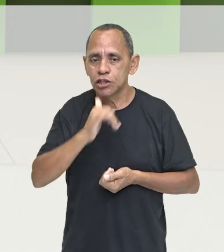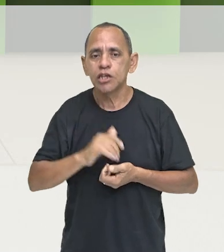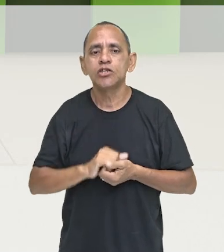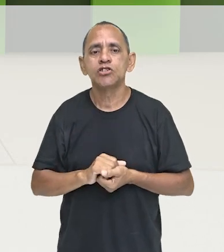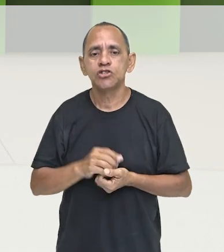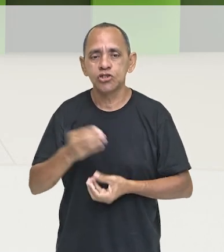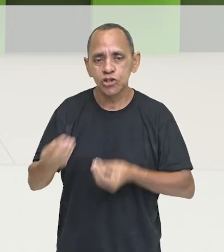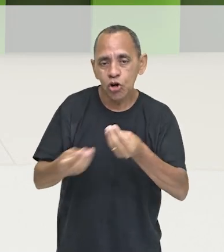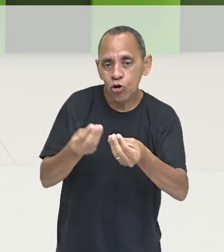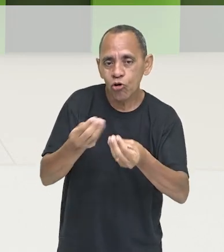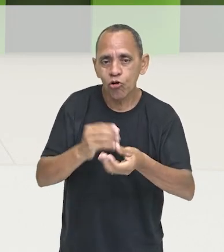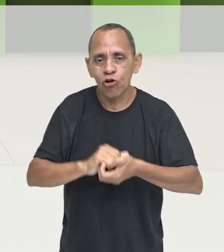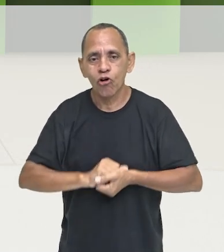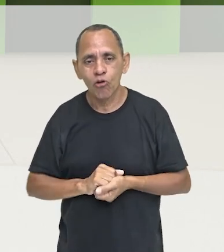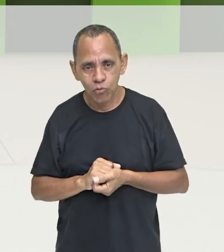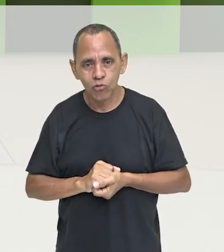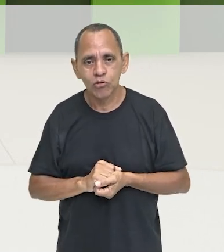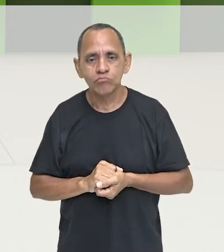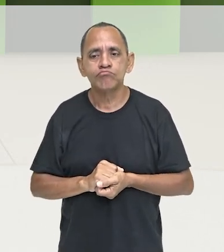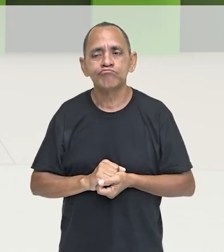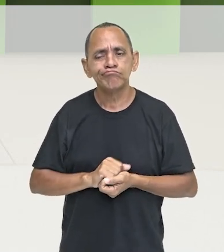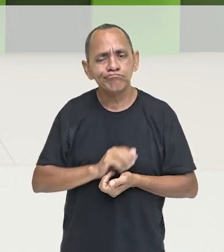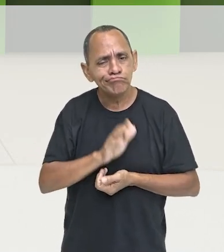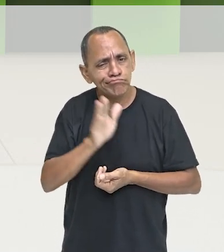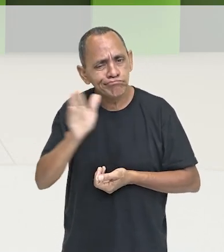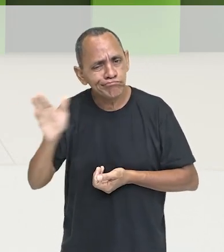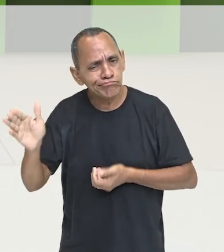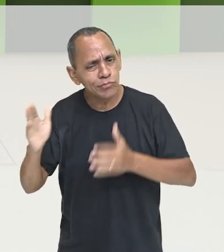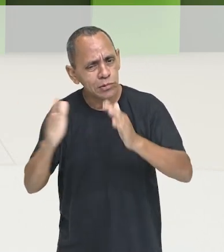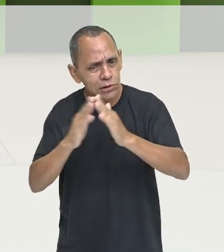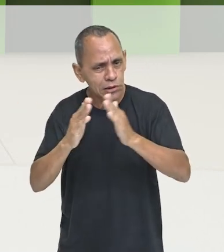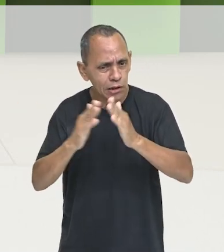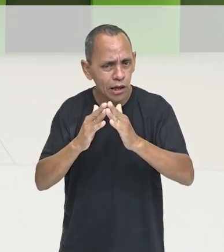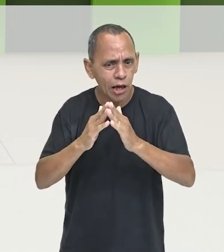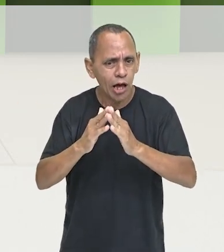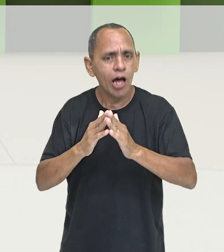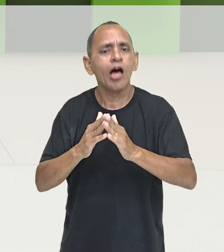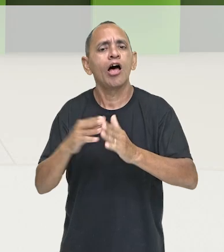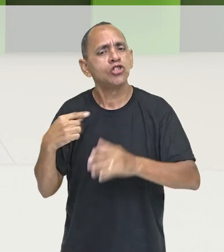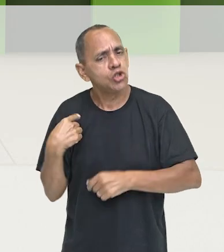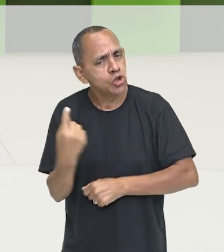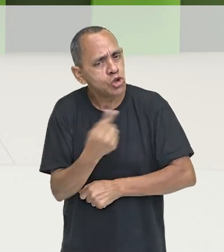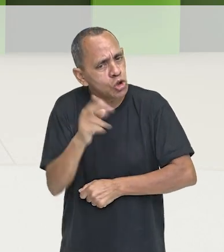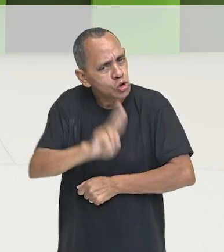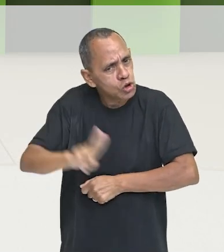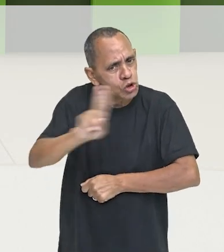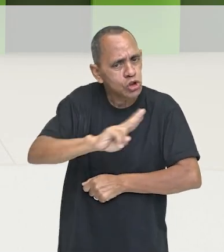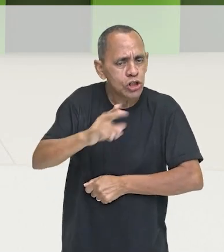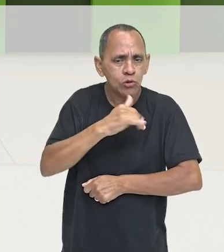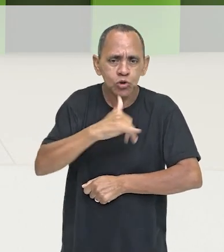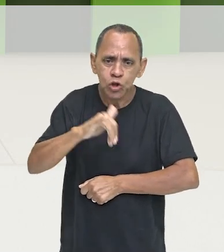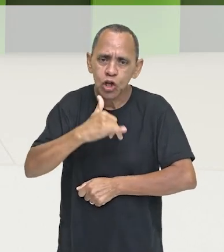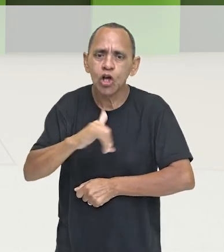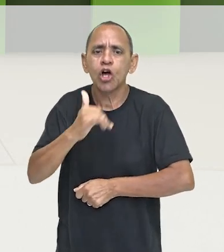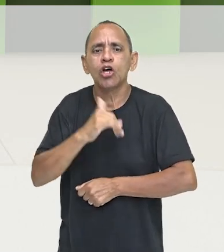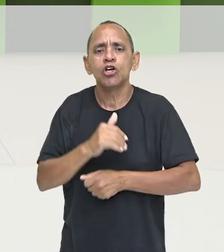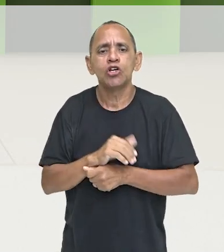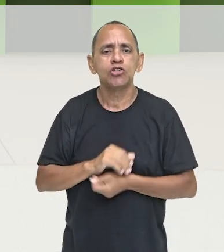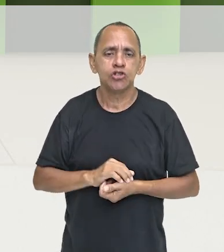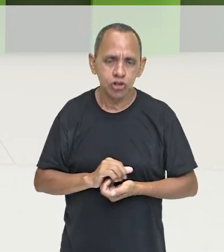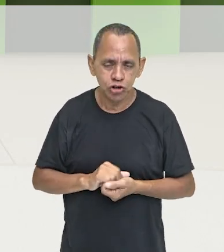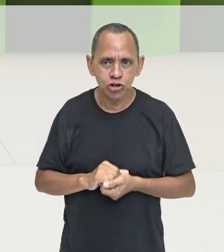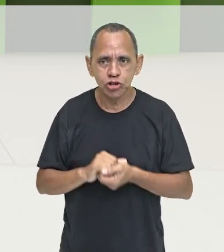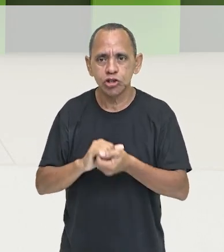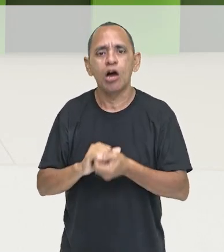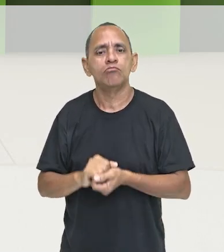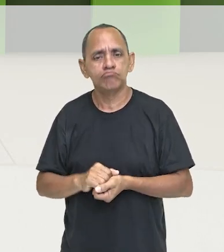essa energia elétrica vai para as nossas casas, onde nós utilizamos essa energia para ligar os nossos aparelhos,